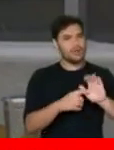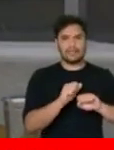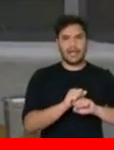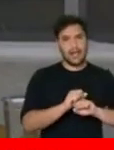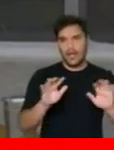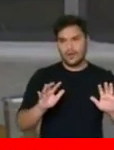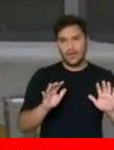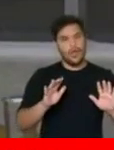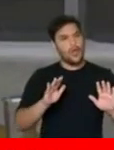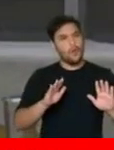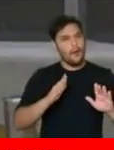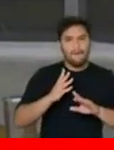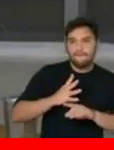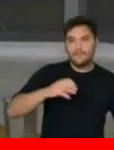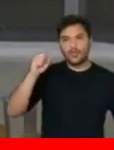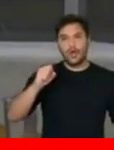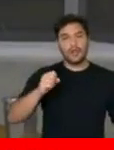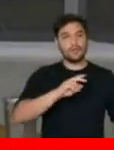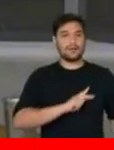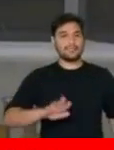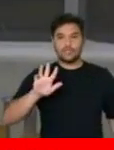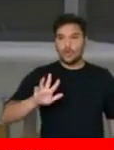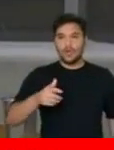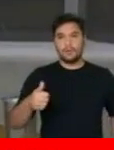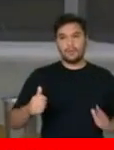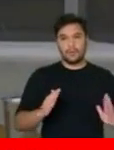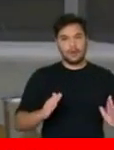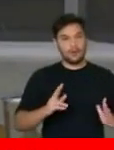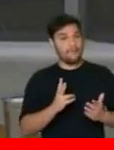vitória do presidente Lula no primeiro turno. Não vai ter golpe, vai ter Lula. Um abraço.